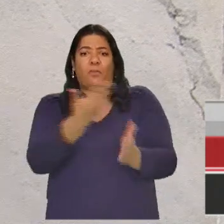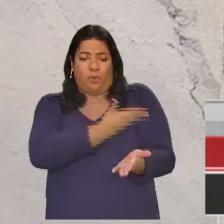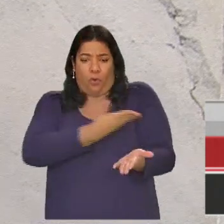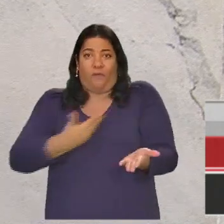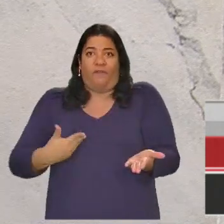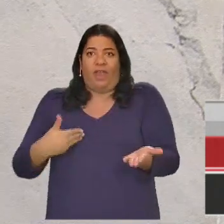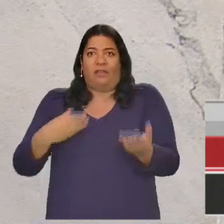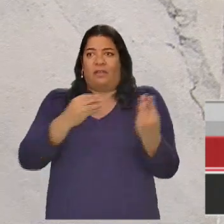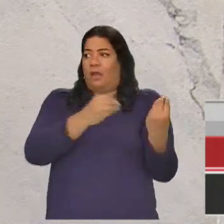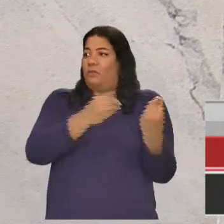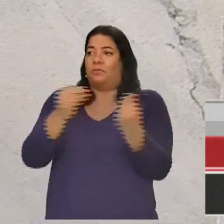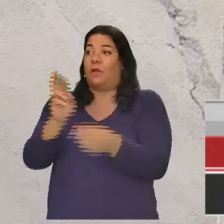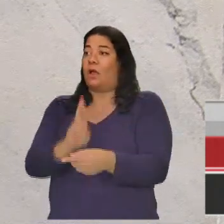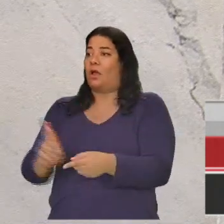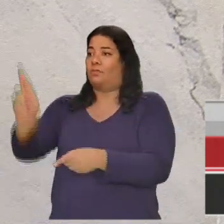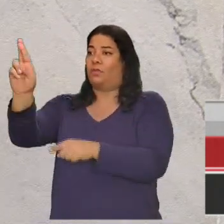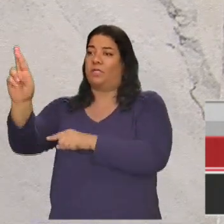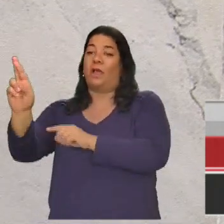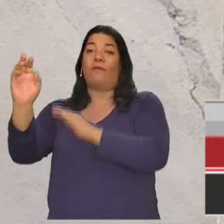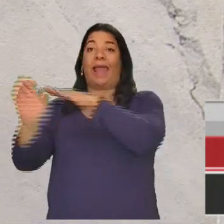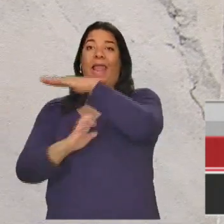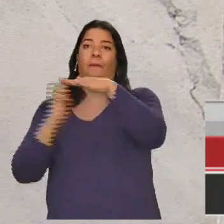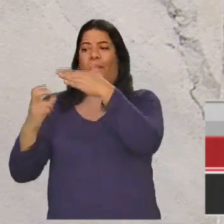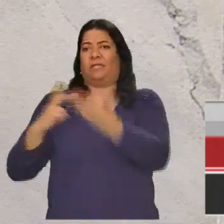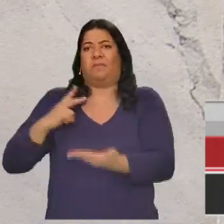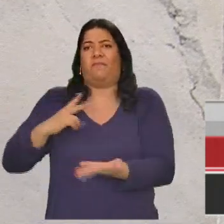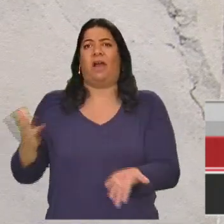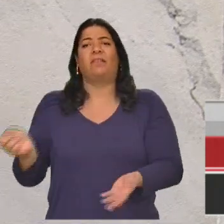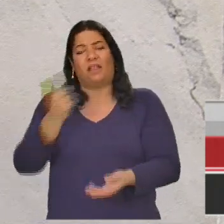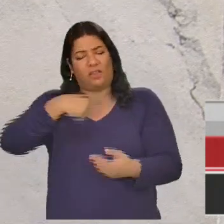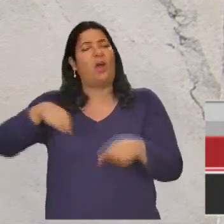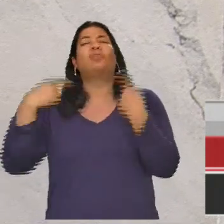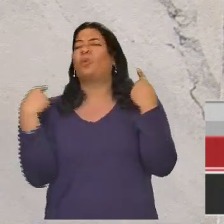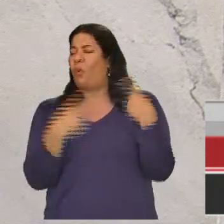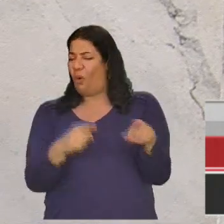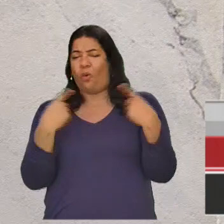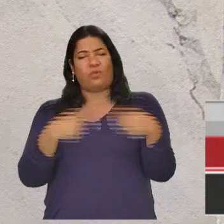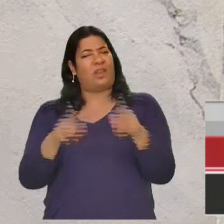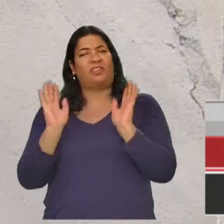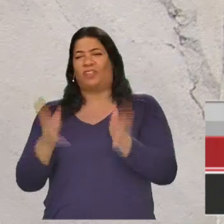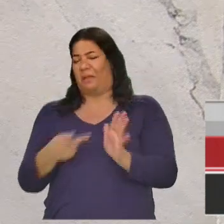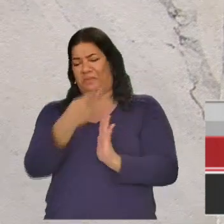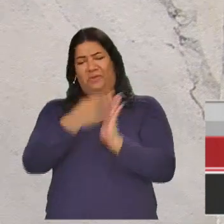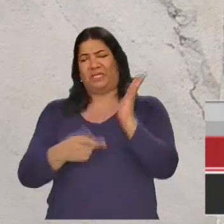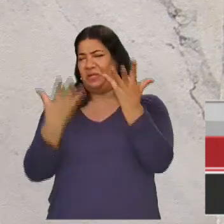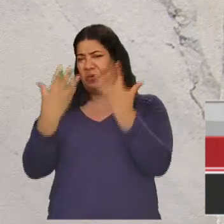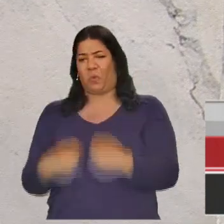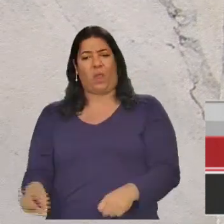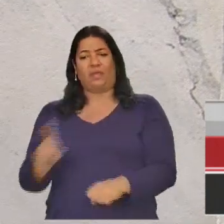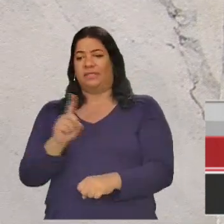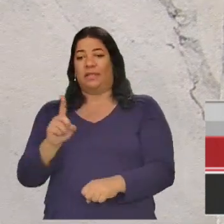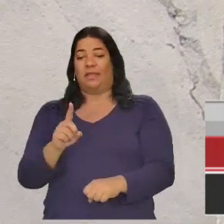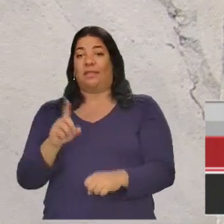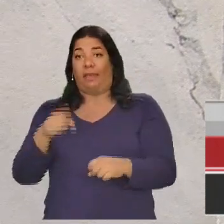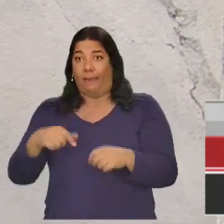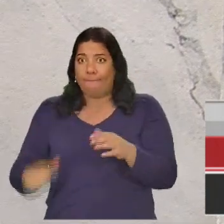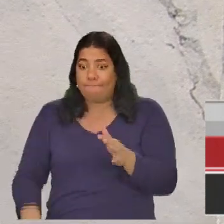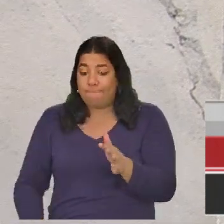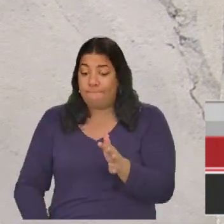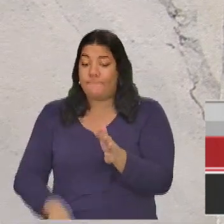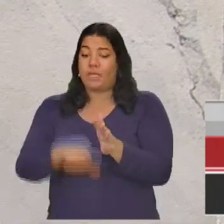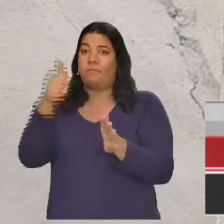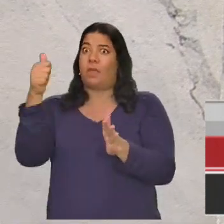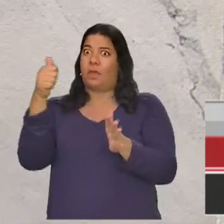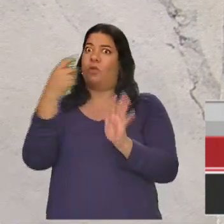contra já nós já estamos em obstrução em relação a esse projeto lá no colégio de líderes que é o primeiro projeto que apresentou aqui que é o